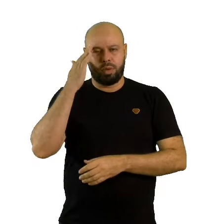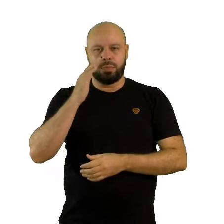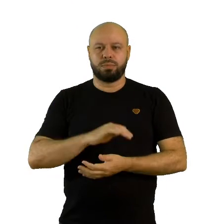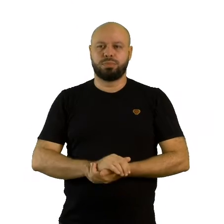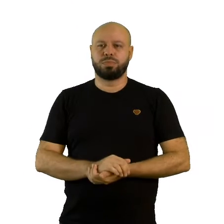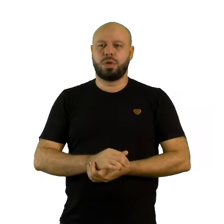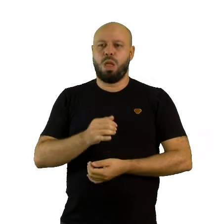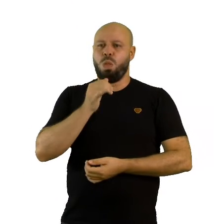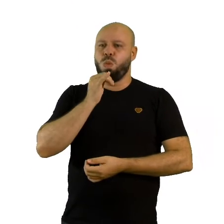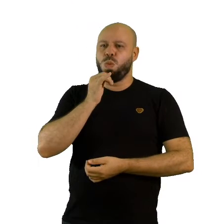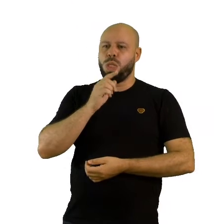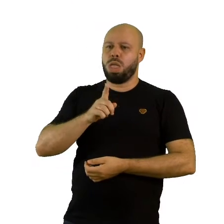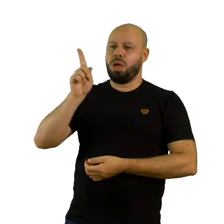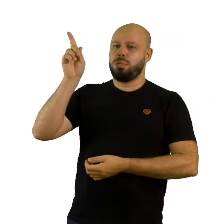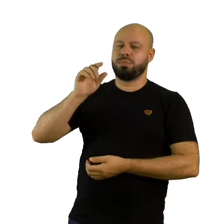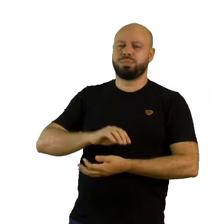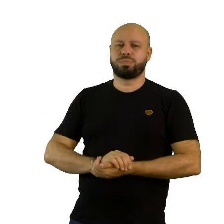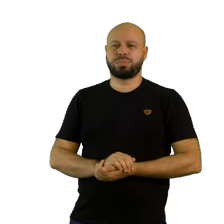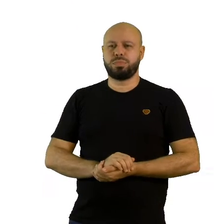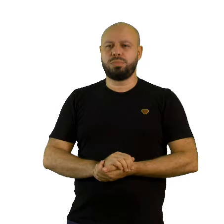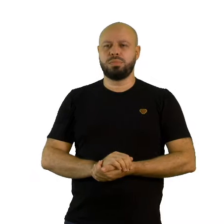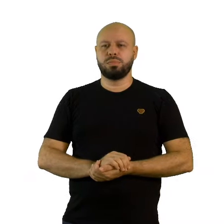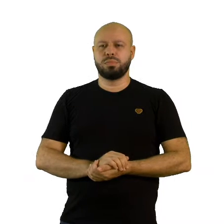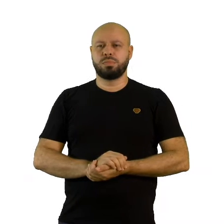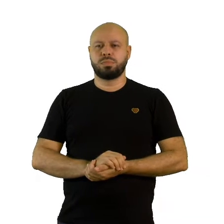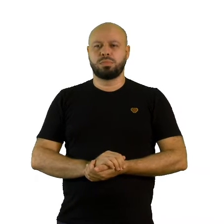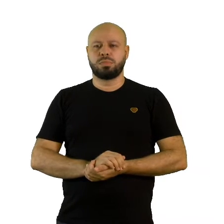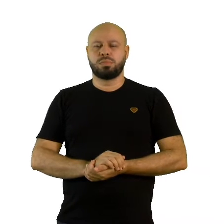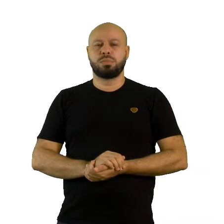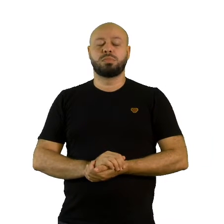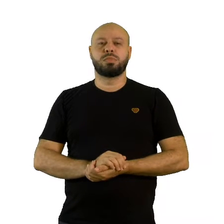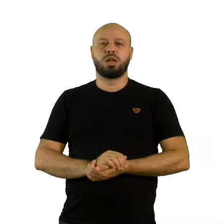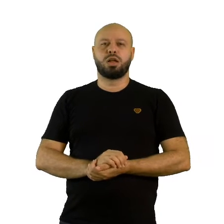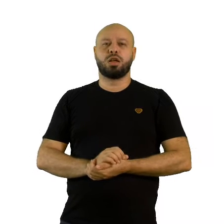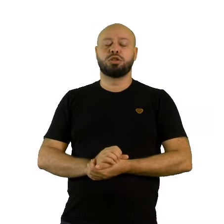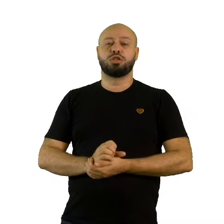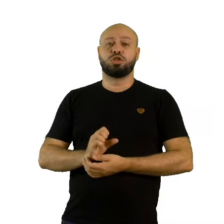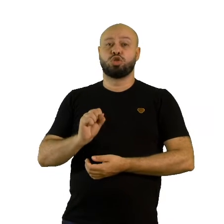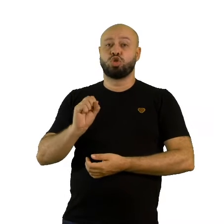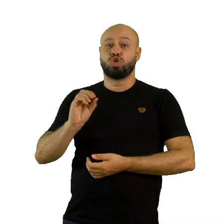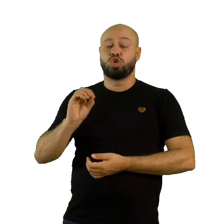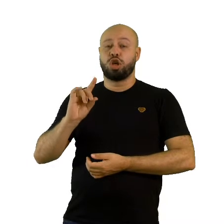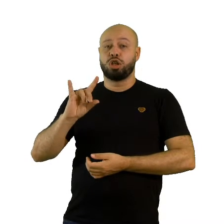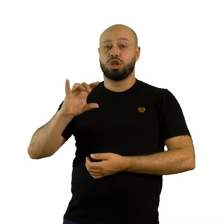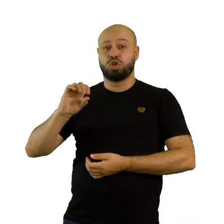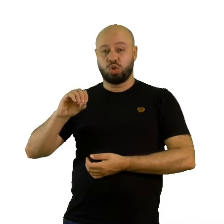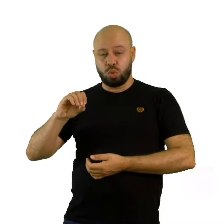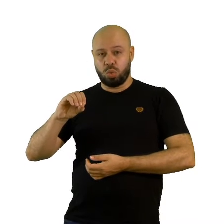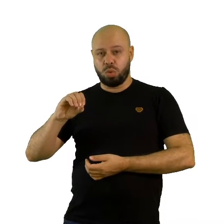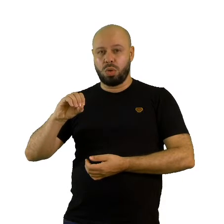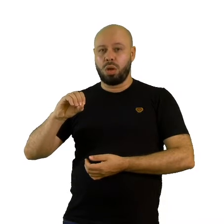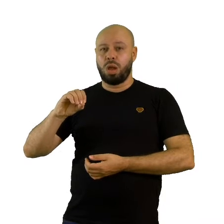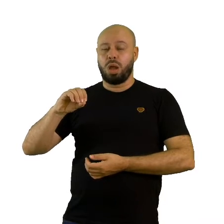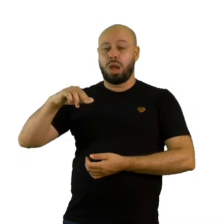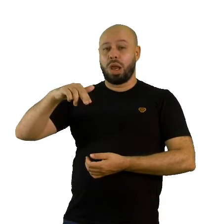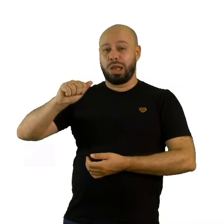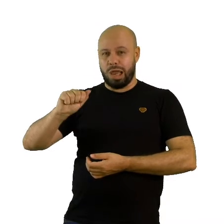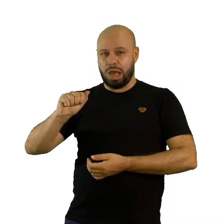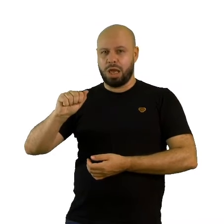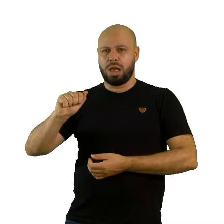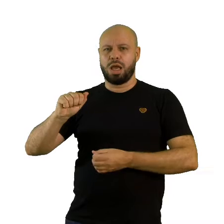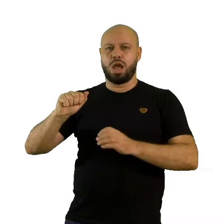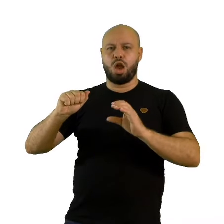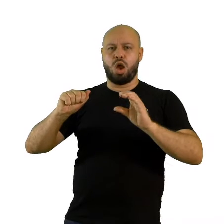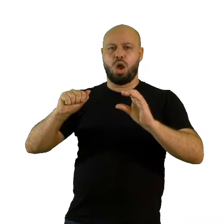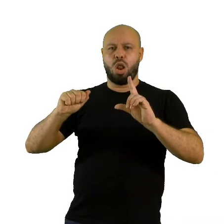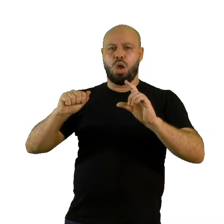na figura que está mostrando para vocês seria o do sódio junto com cloreto. O sódio está abraçando o cloreto ali e falando que